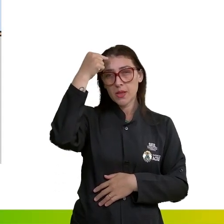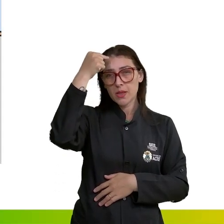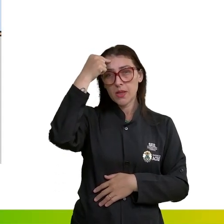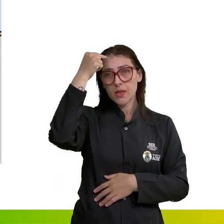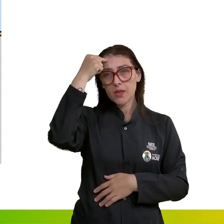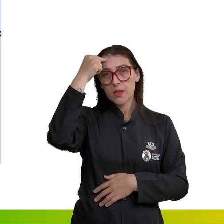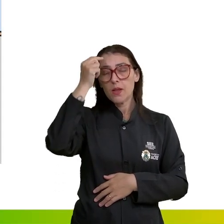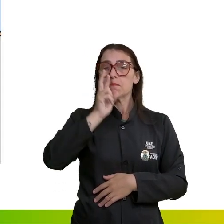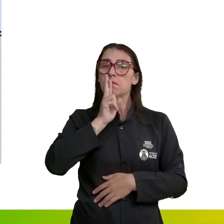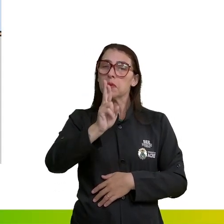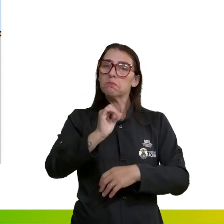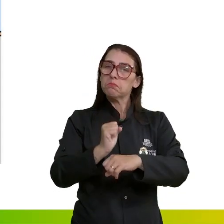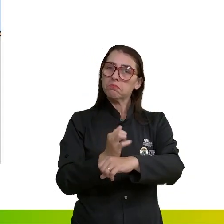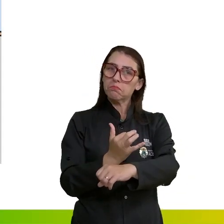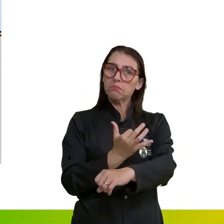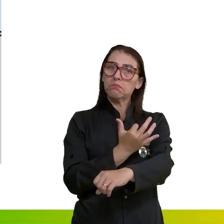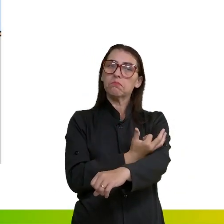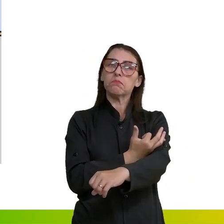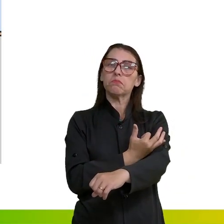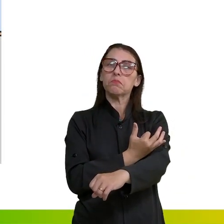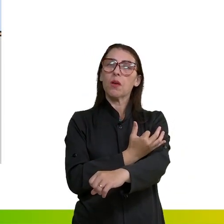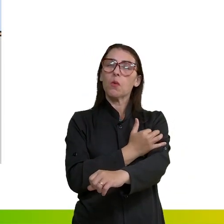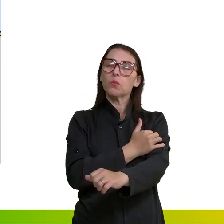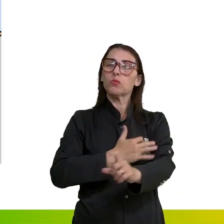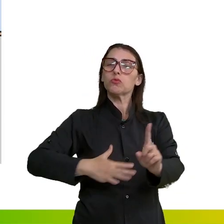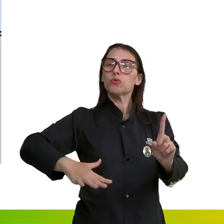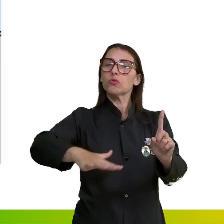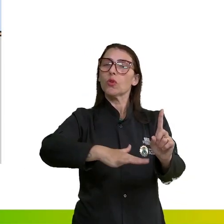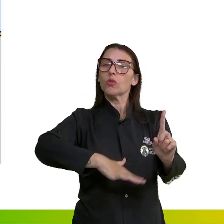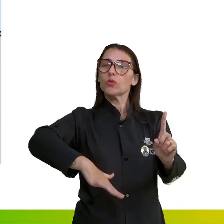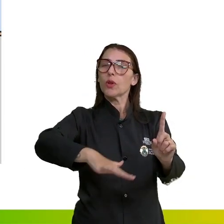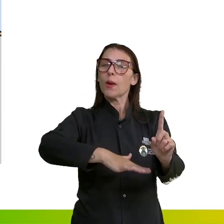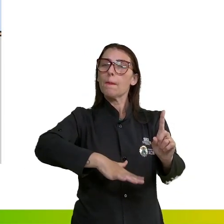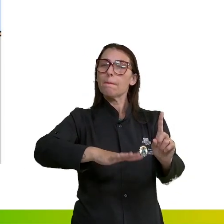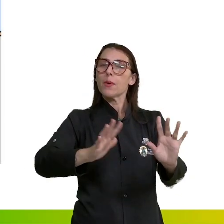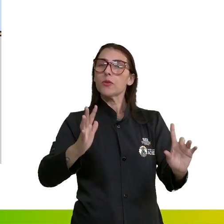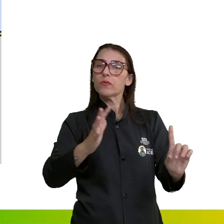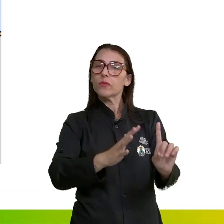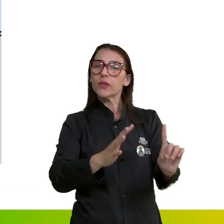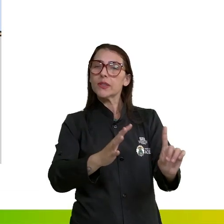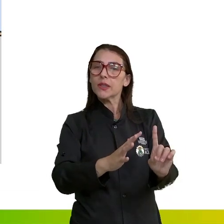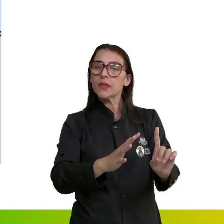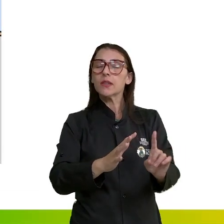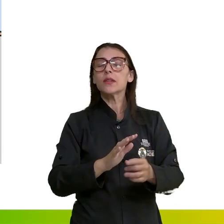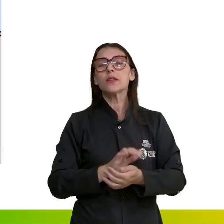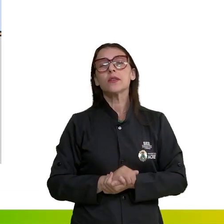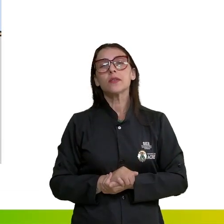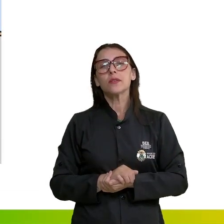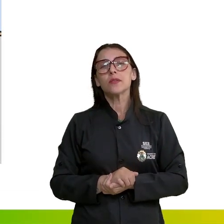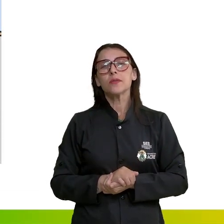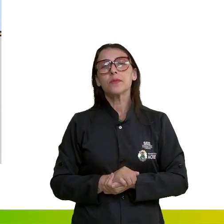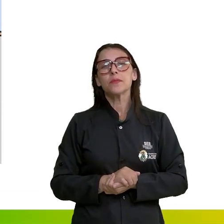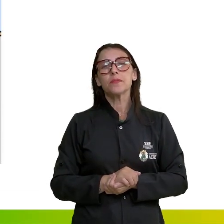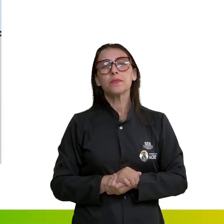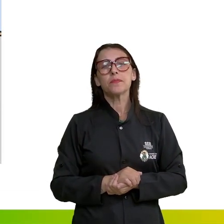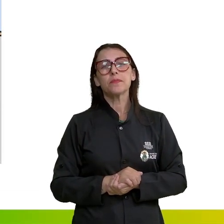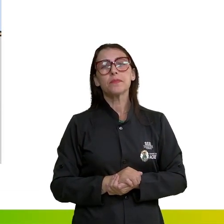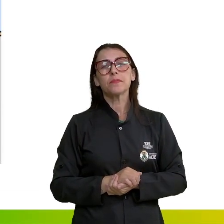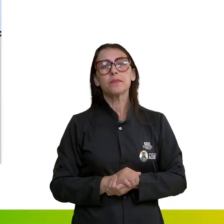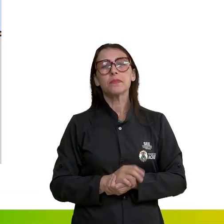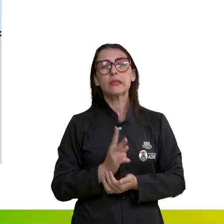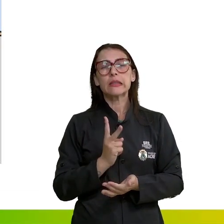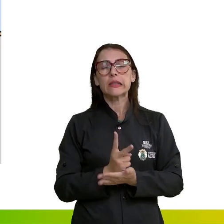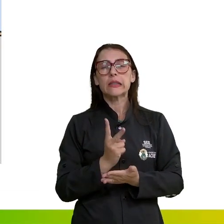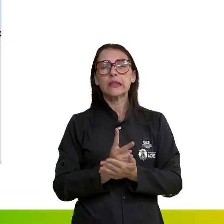racional e se torna uma resposta emocional e socialmente induzida. Ou seja, aqui houve